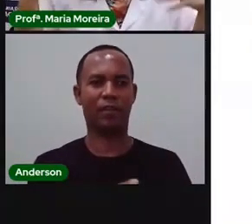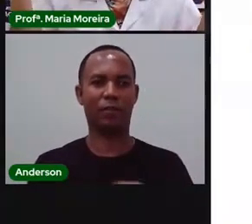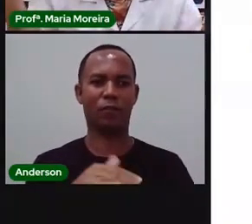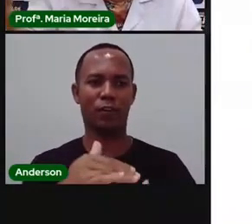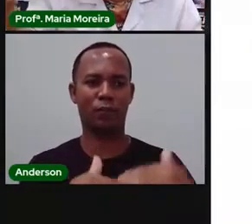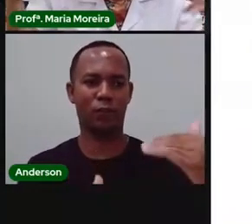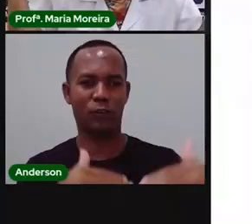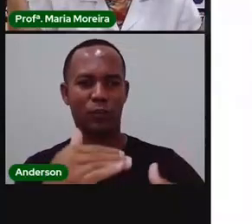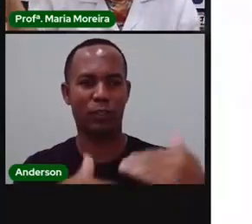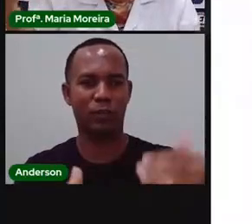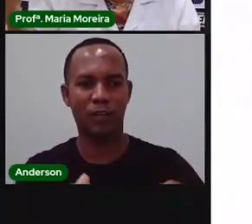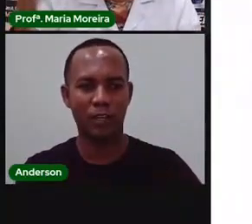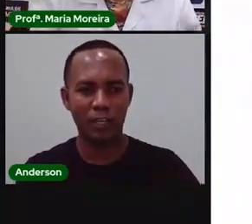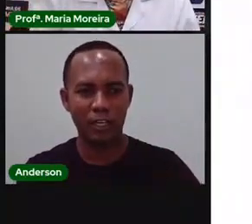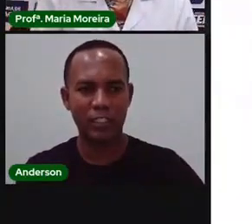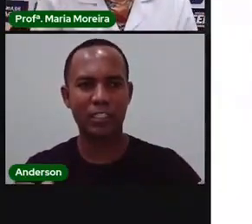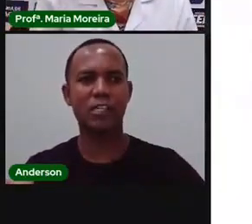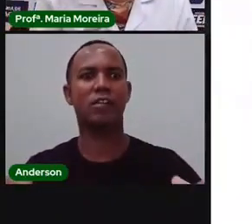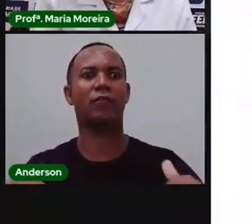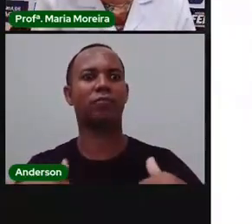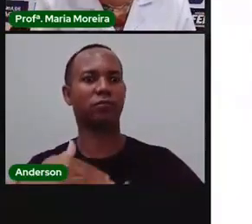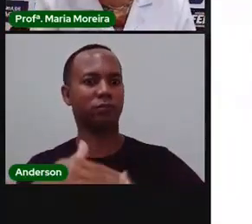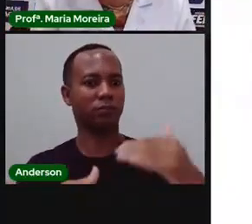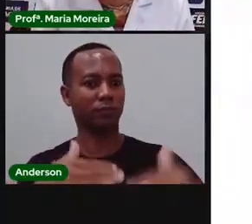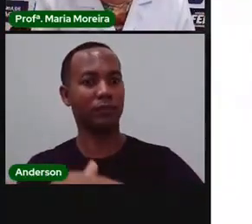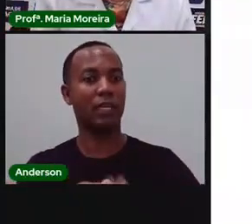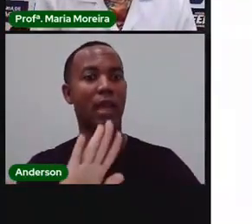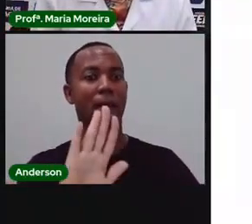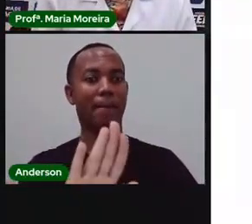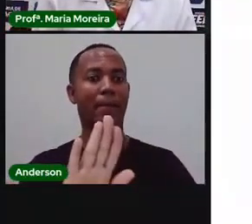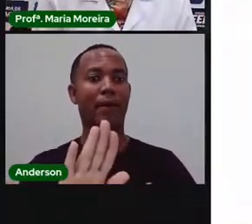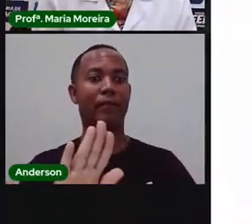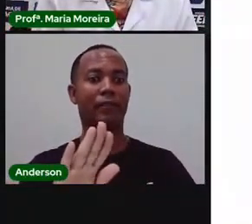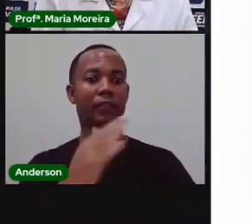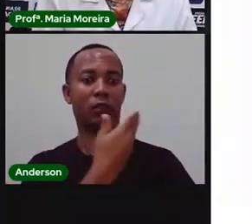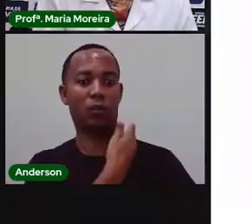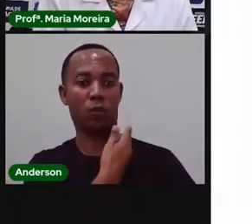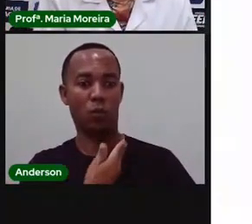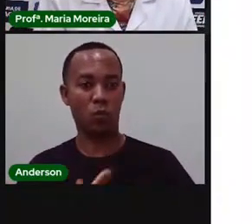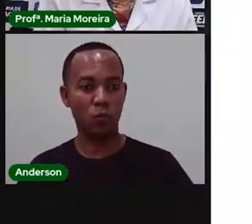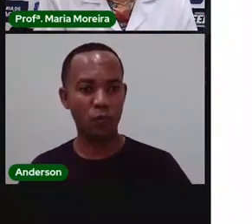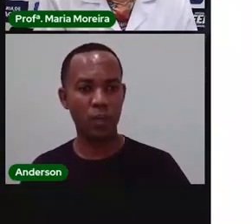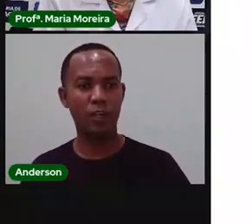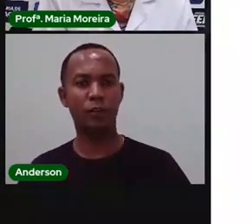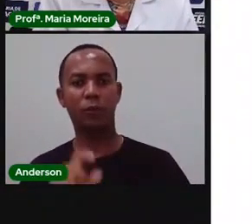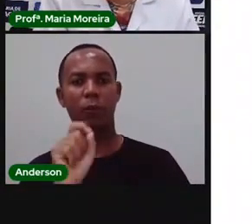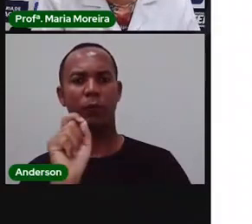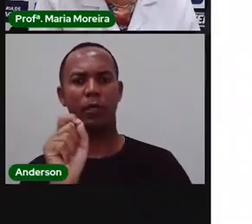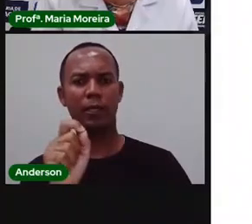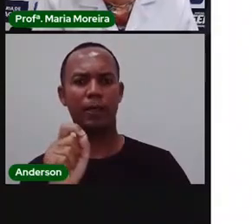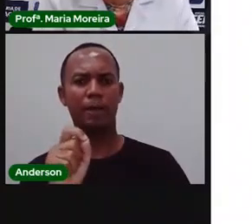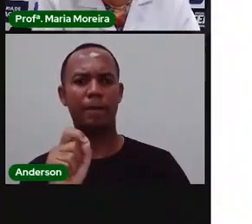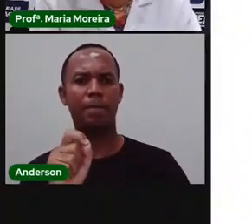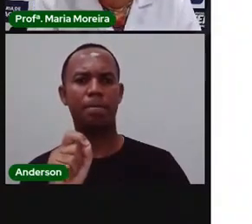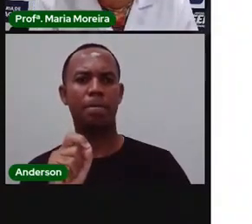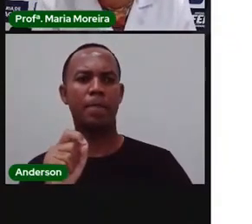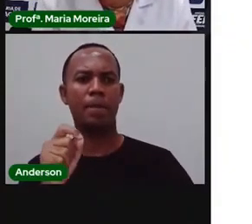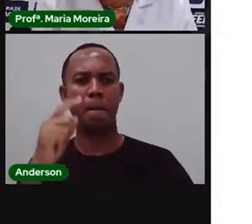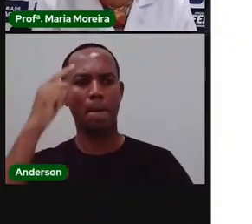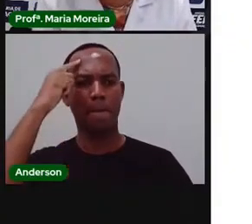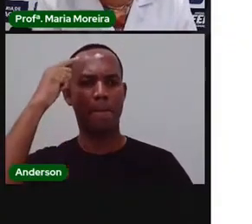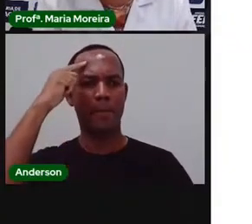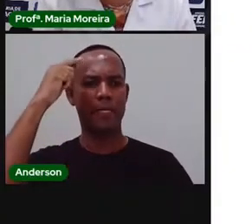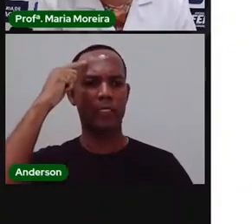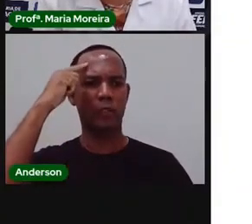vai evoluindo, crescendo, crescendo, e o governo, né, eleva então o povoado, esse povoado